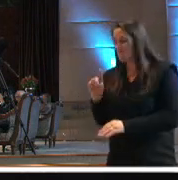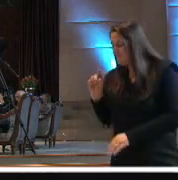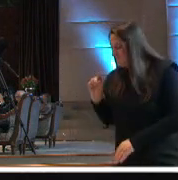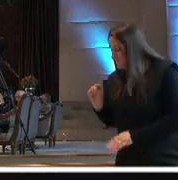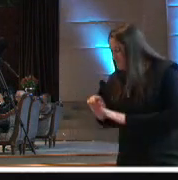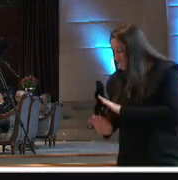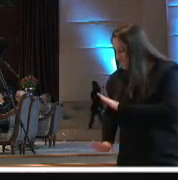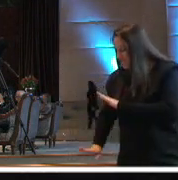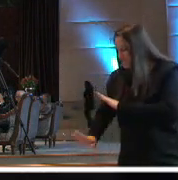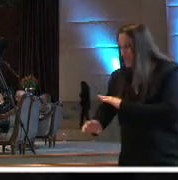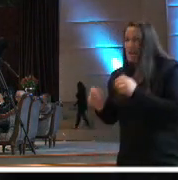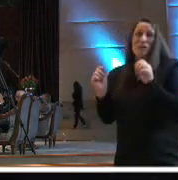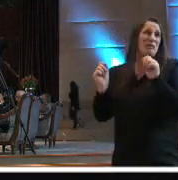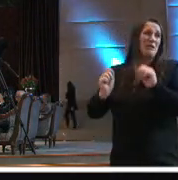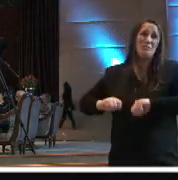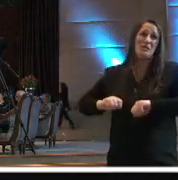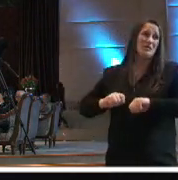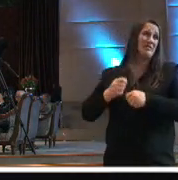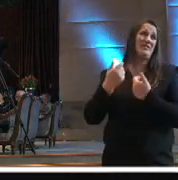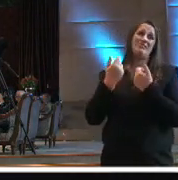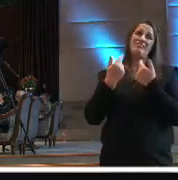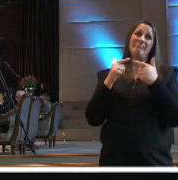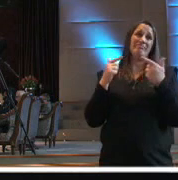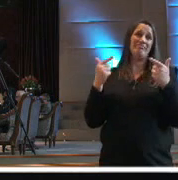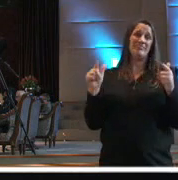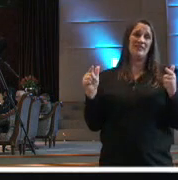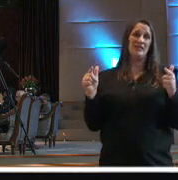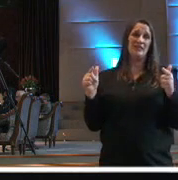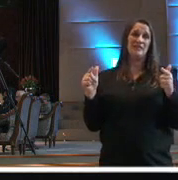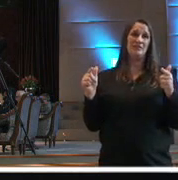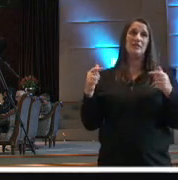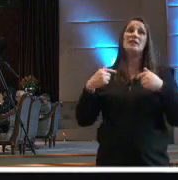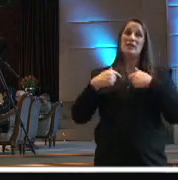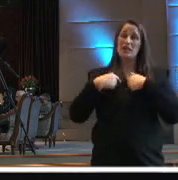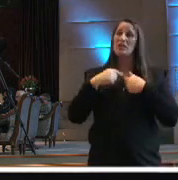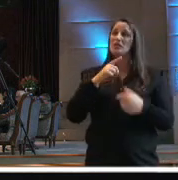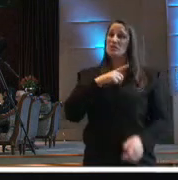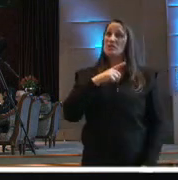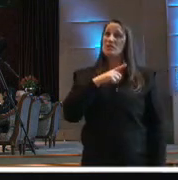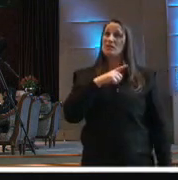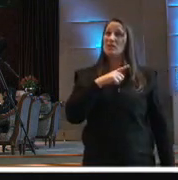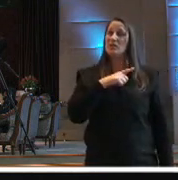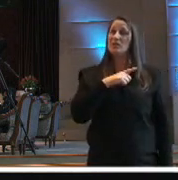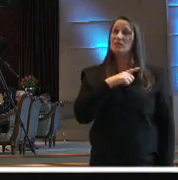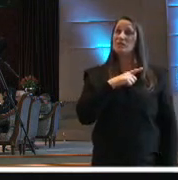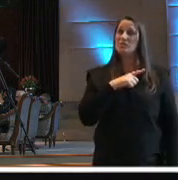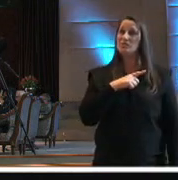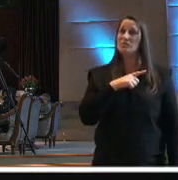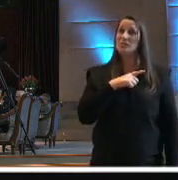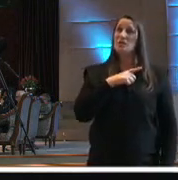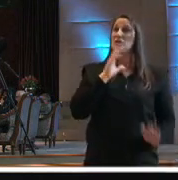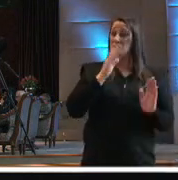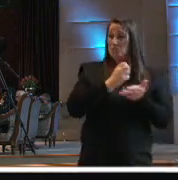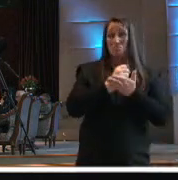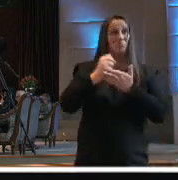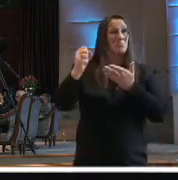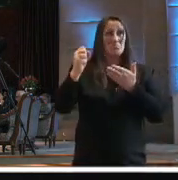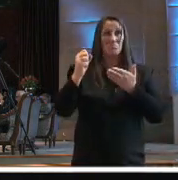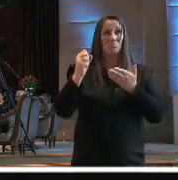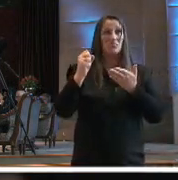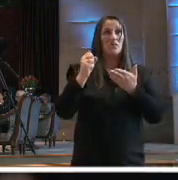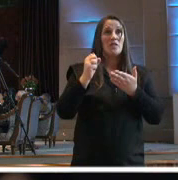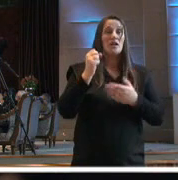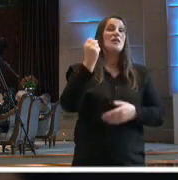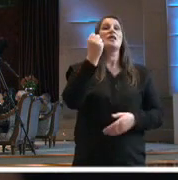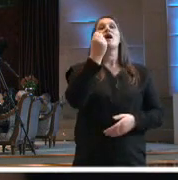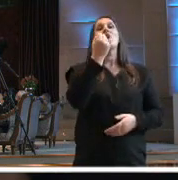e tão incapaz. Eu tenho tantos na minha vida, alguns que já passaram e